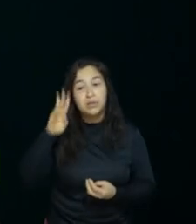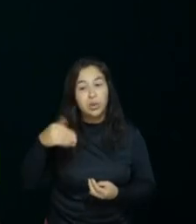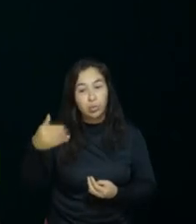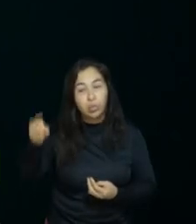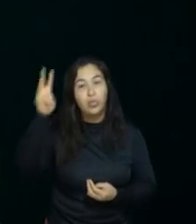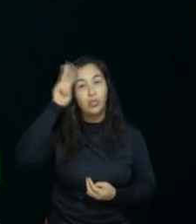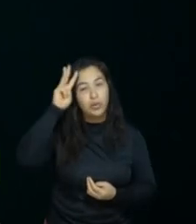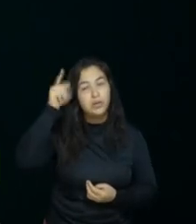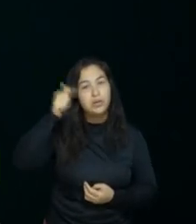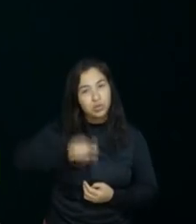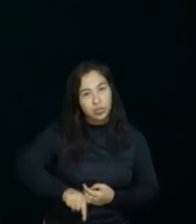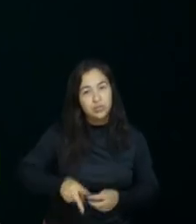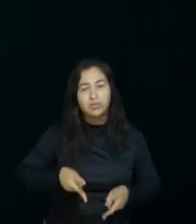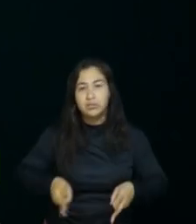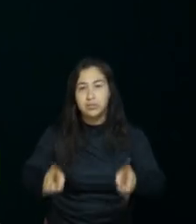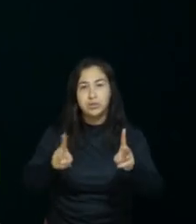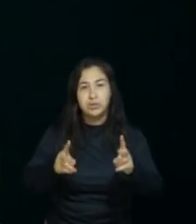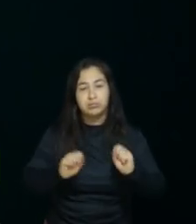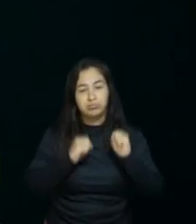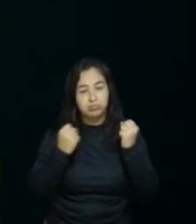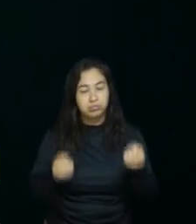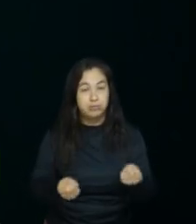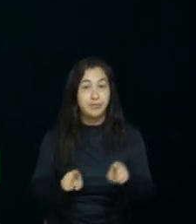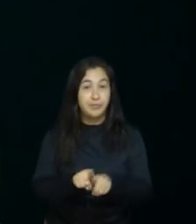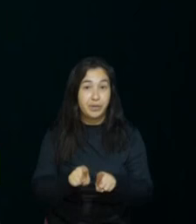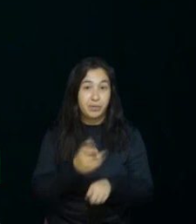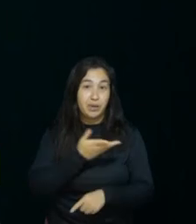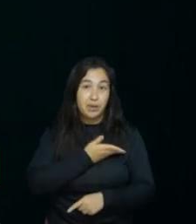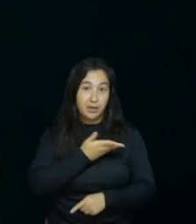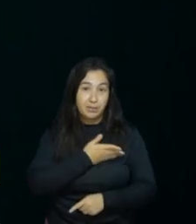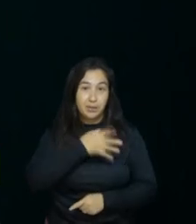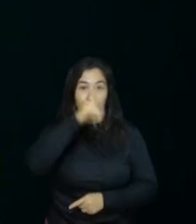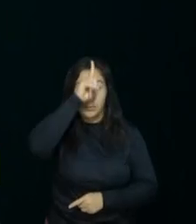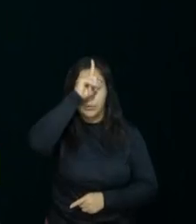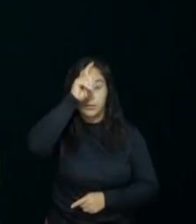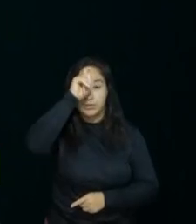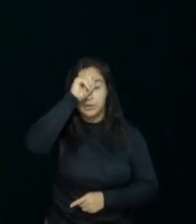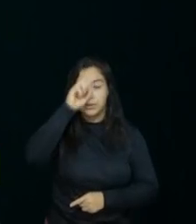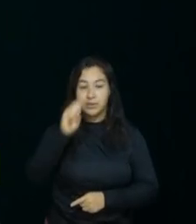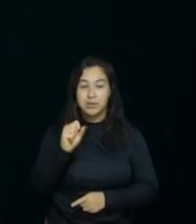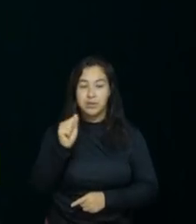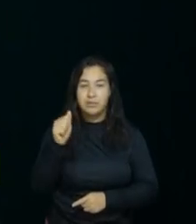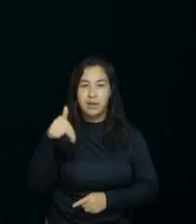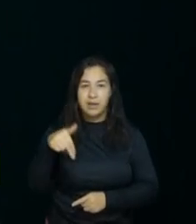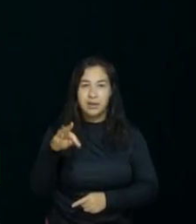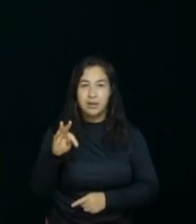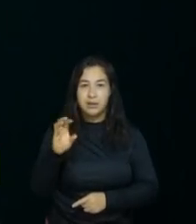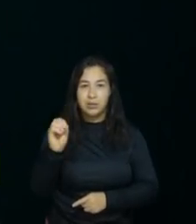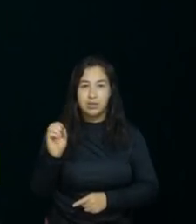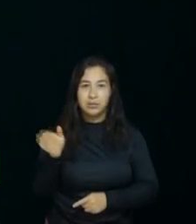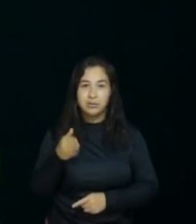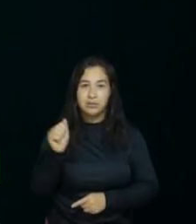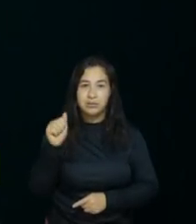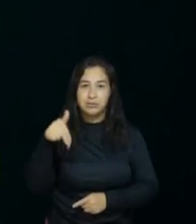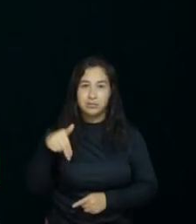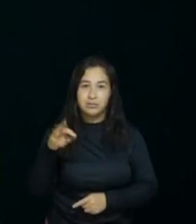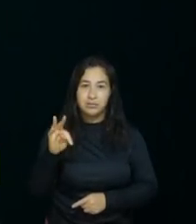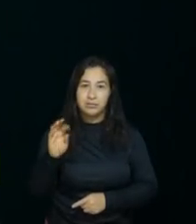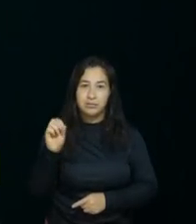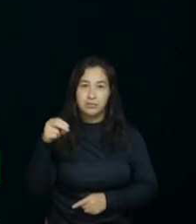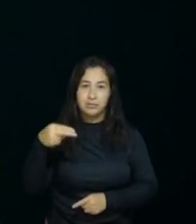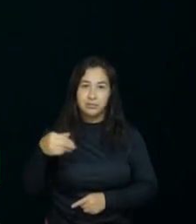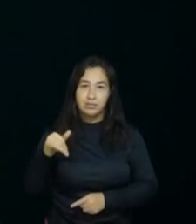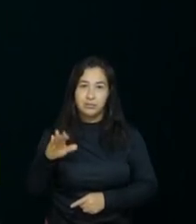E ainda eu cito aqui também amigos do Hospital Santo Antônio, que é a ASA, que eu citei anteriormente, o presidente Luiz Fernando Belli